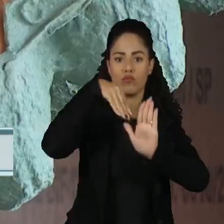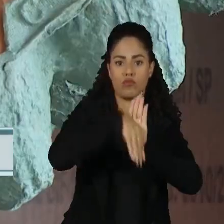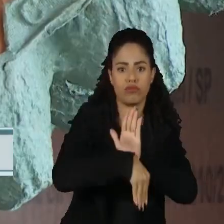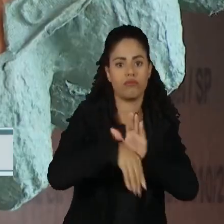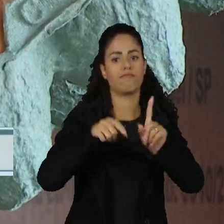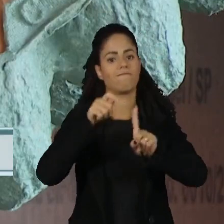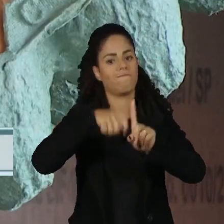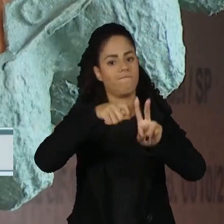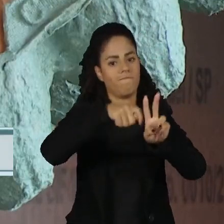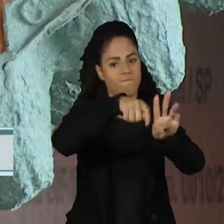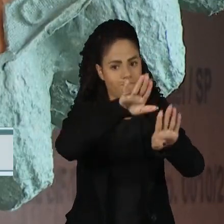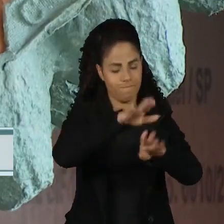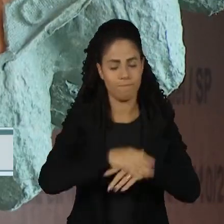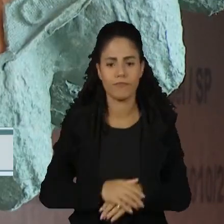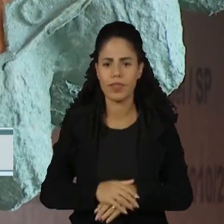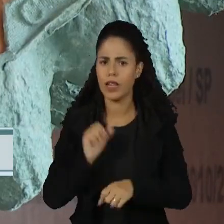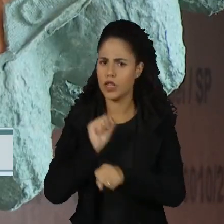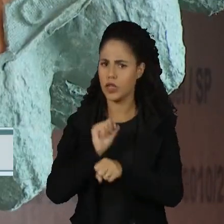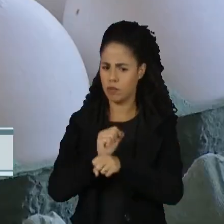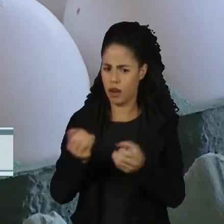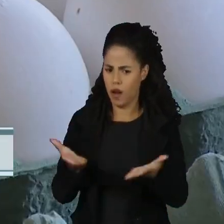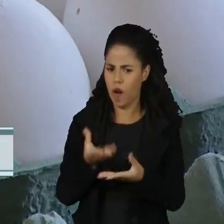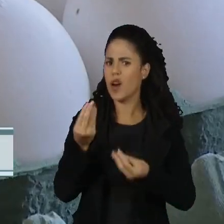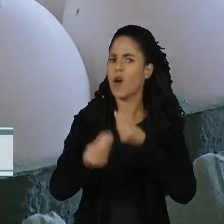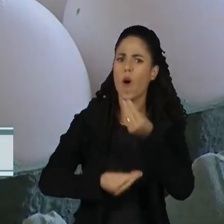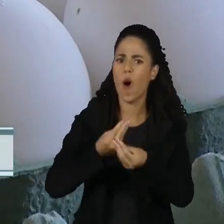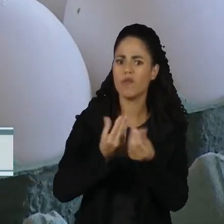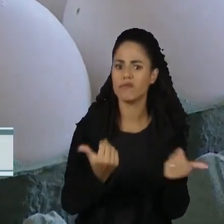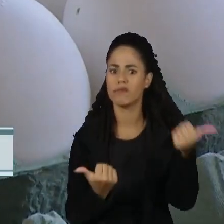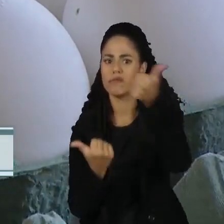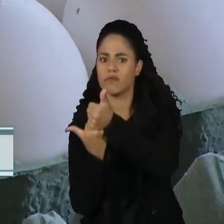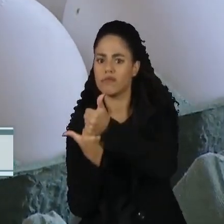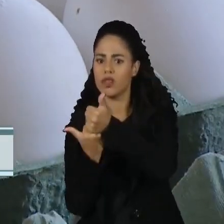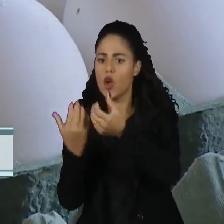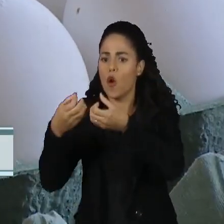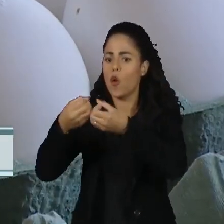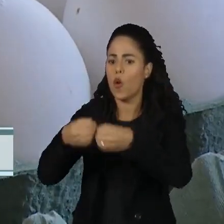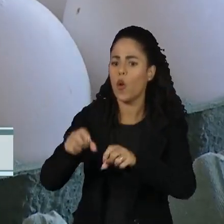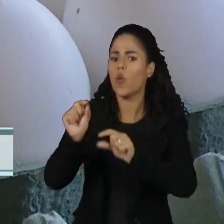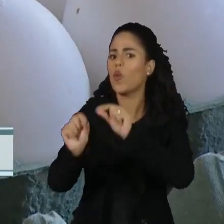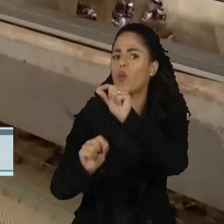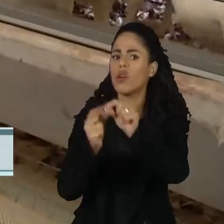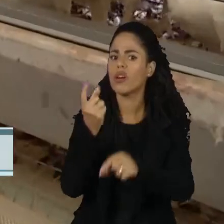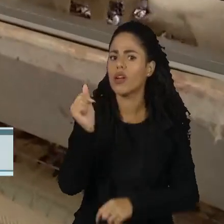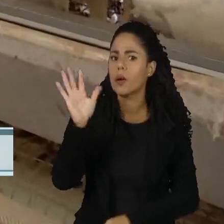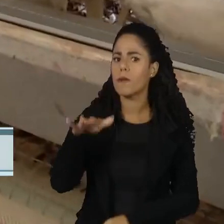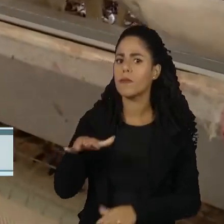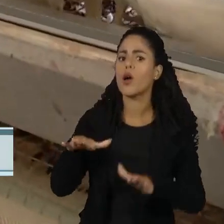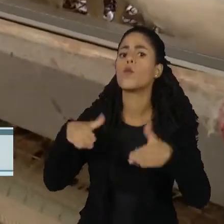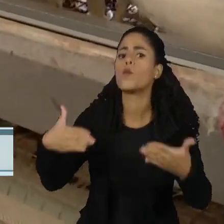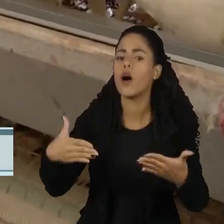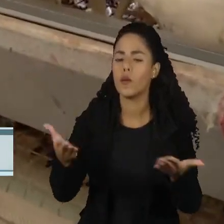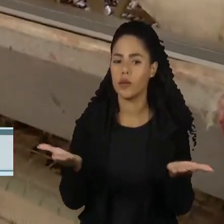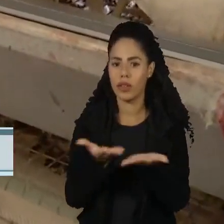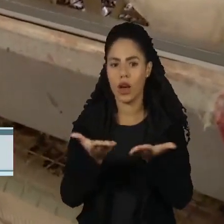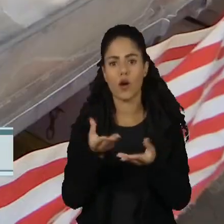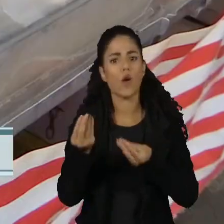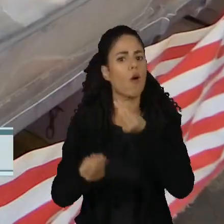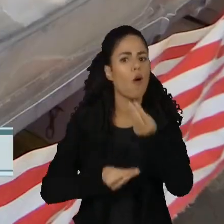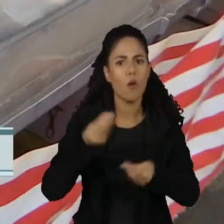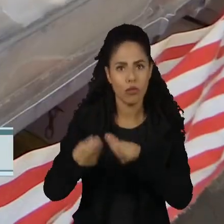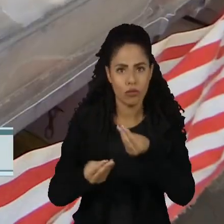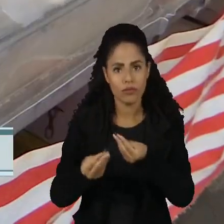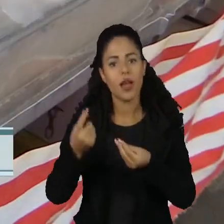meses. Enquanto isso não acontece, o jeito é substituir a proteína por uma mais barata. E a bola da vez não vem da